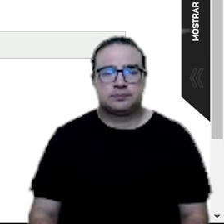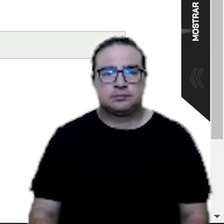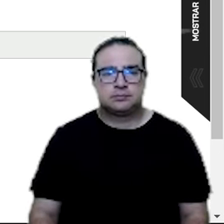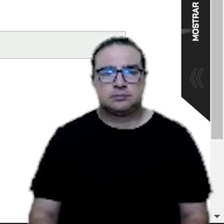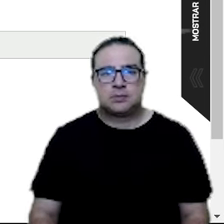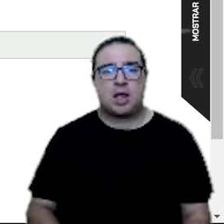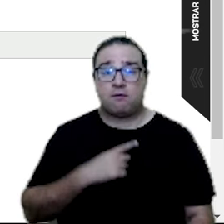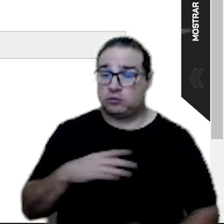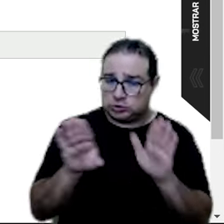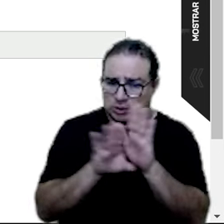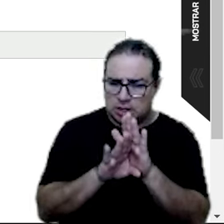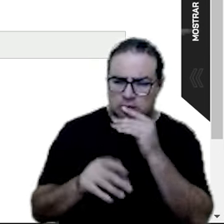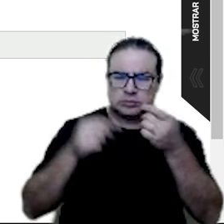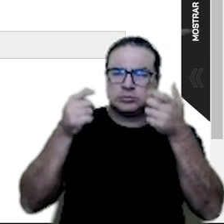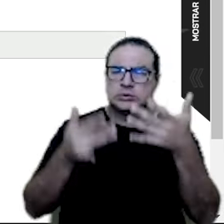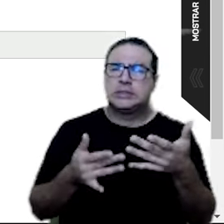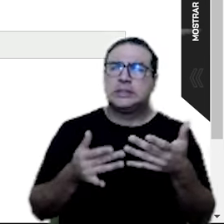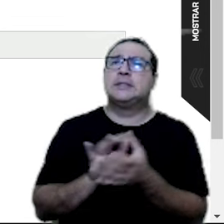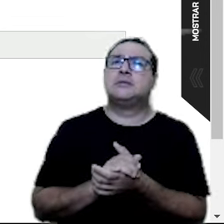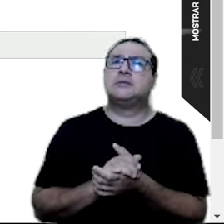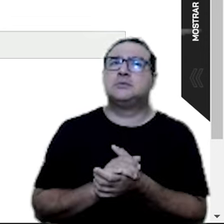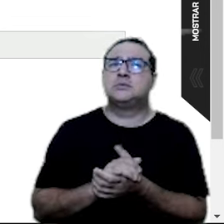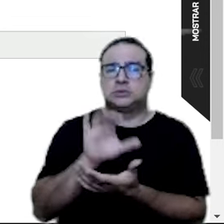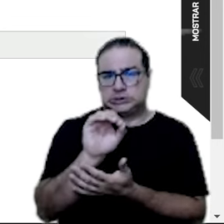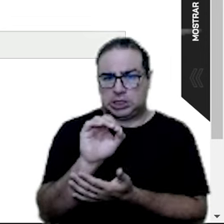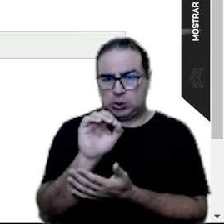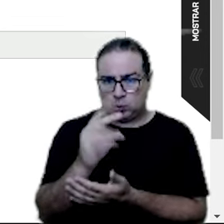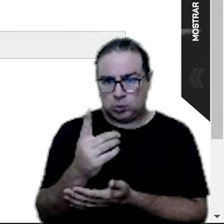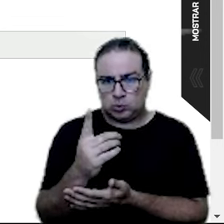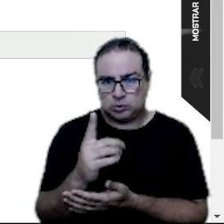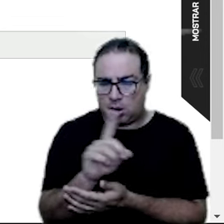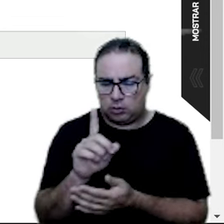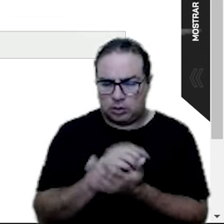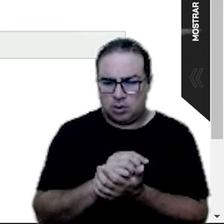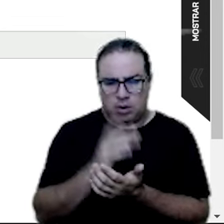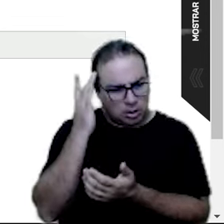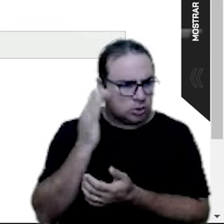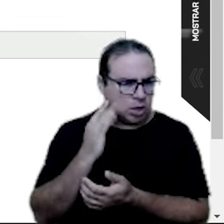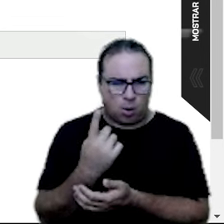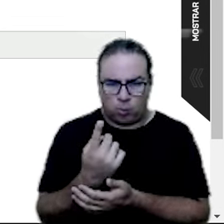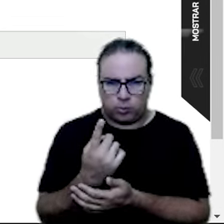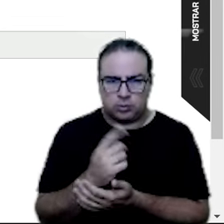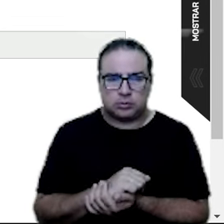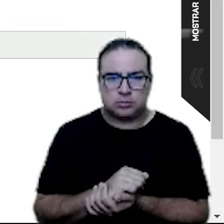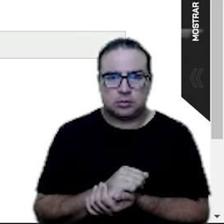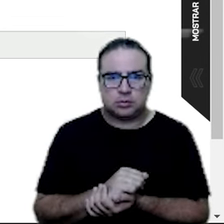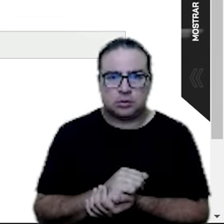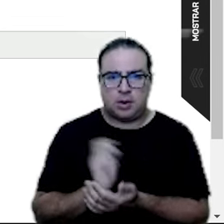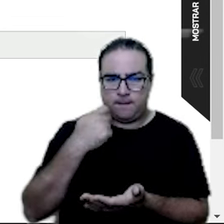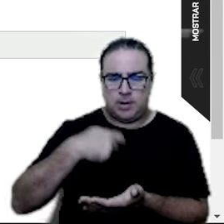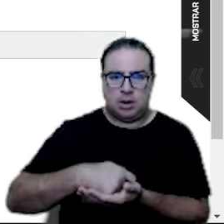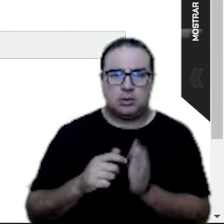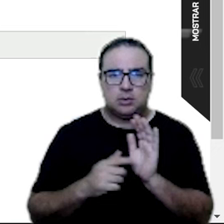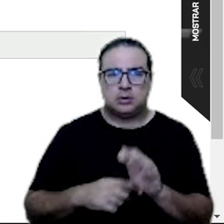5101 eu vou chegar aqui vou falar que é o 01 não acho que é o um que é o que é o